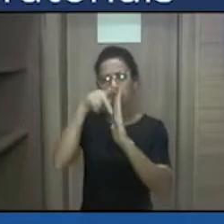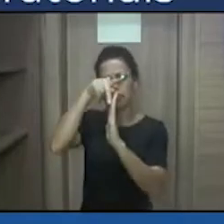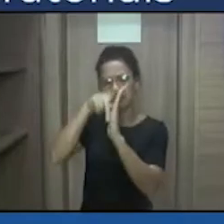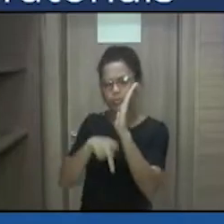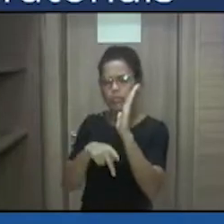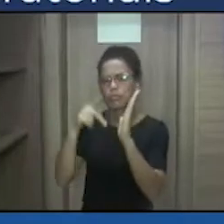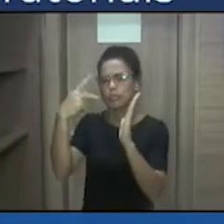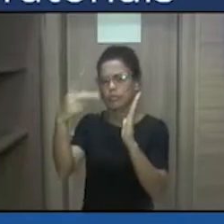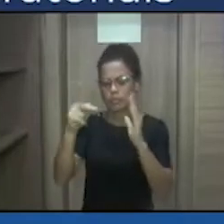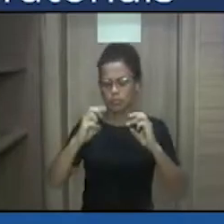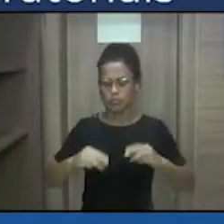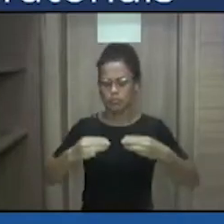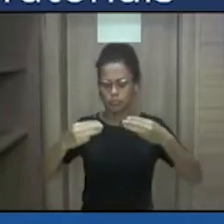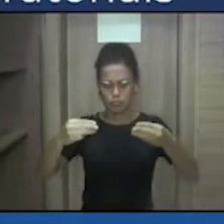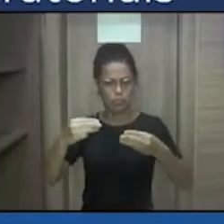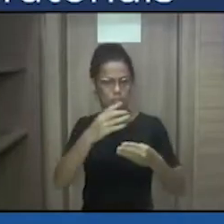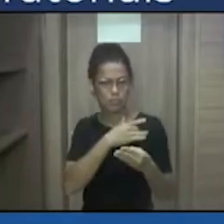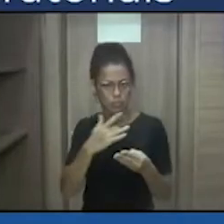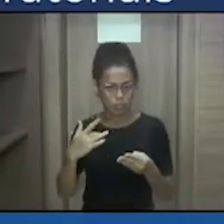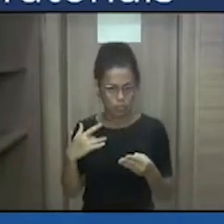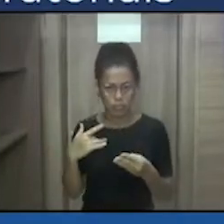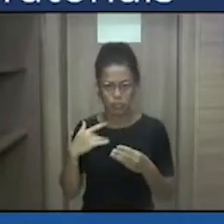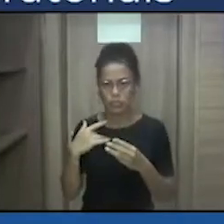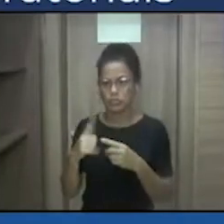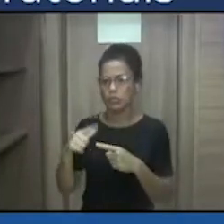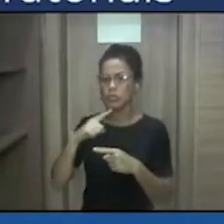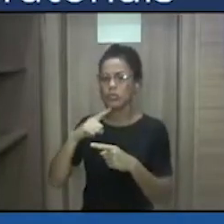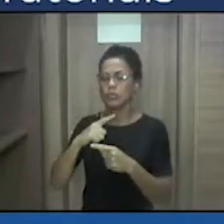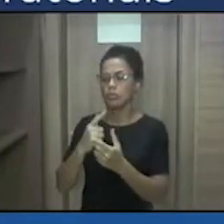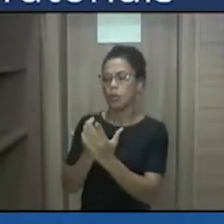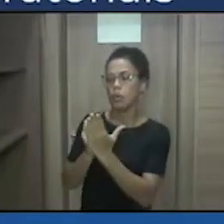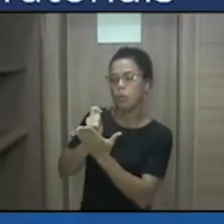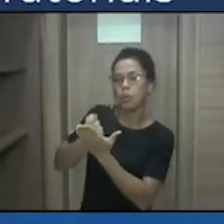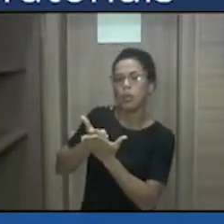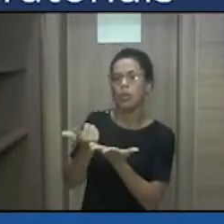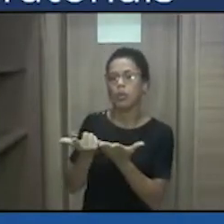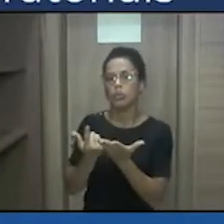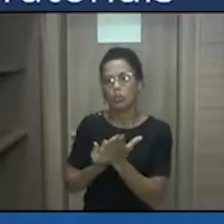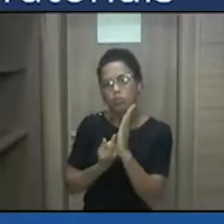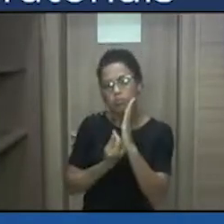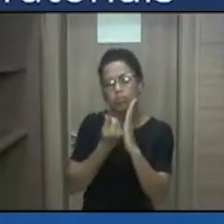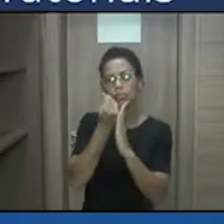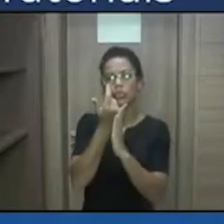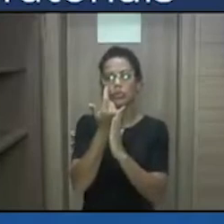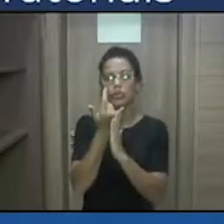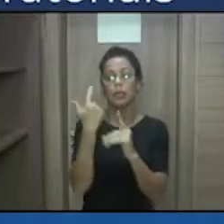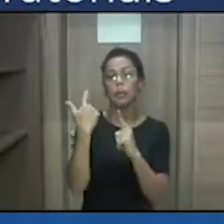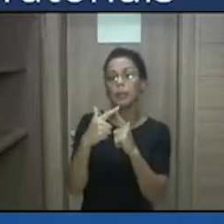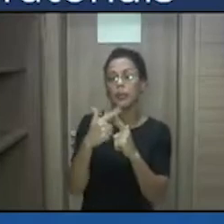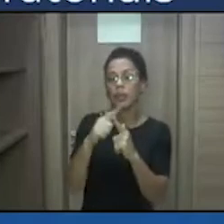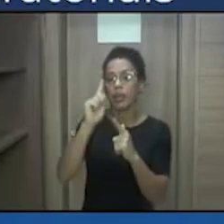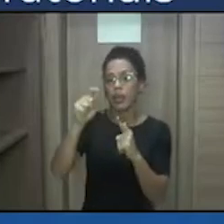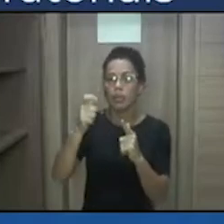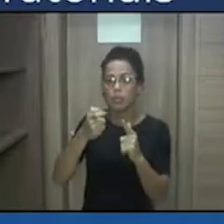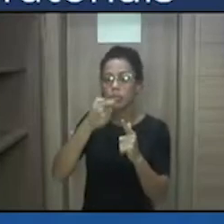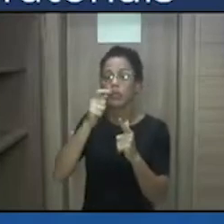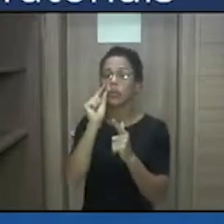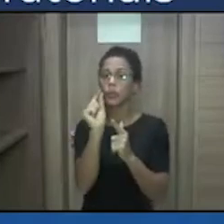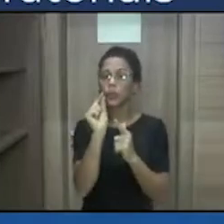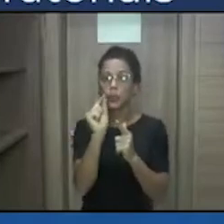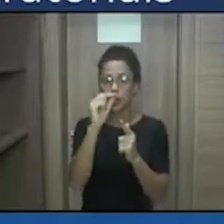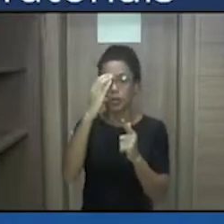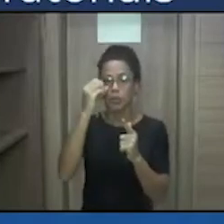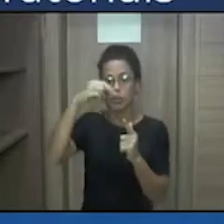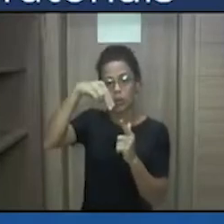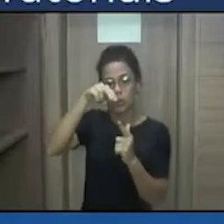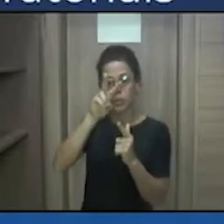buscava estimar esses preços e os custos para essa oferta de próteses, lembrando que eram próteses convencionais, tá certo? A partir